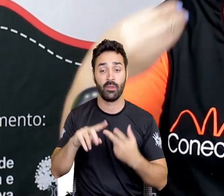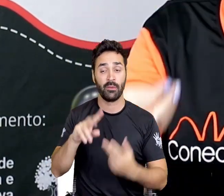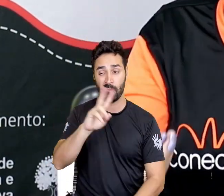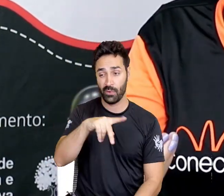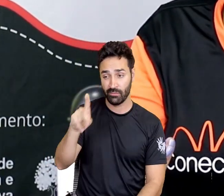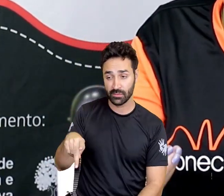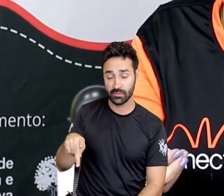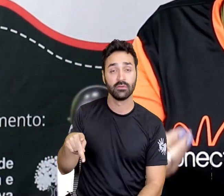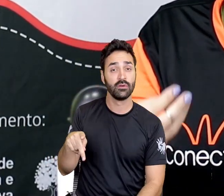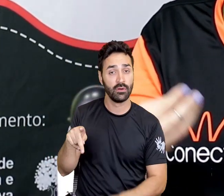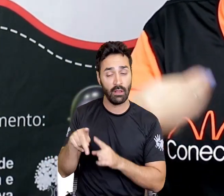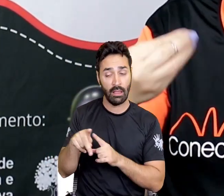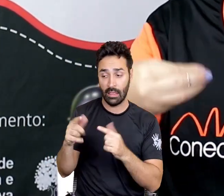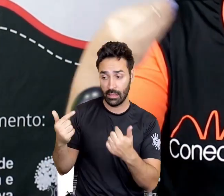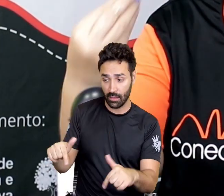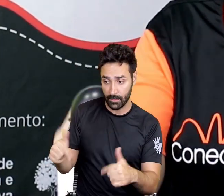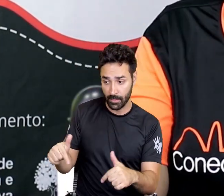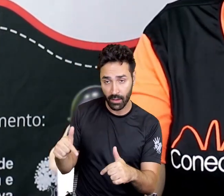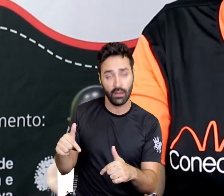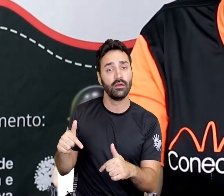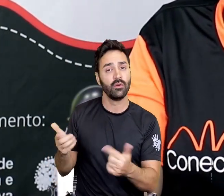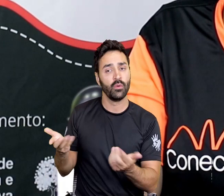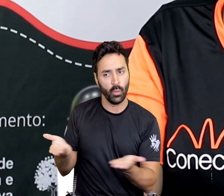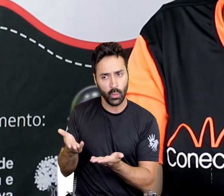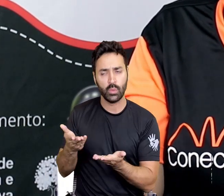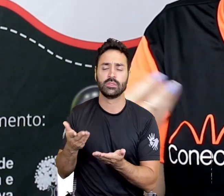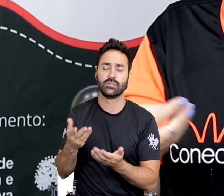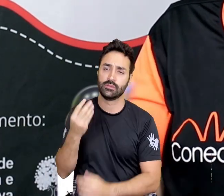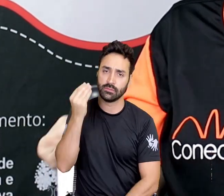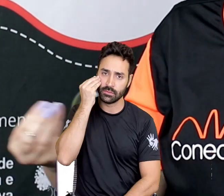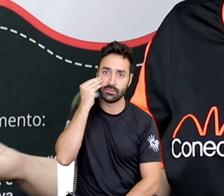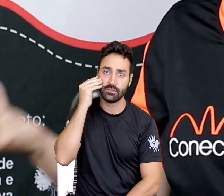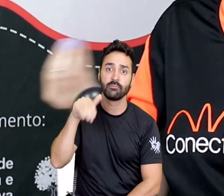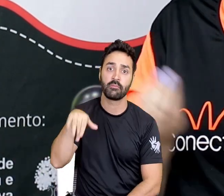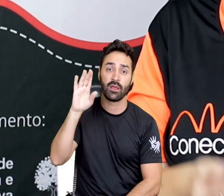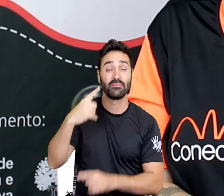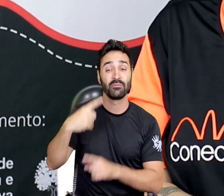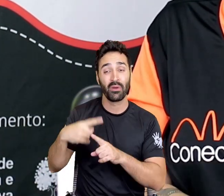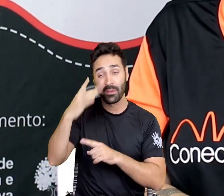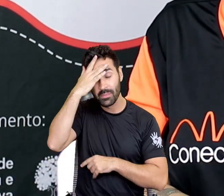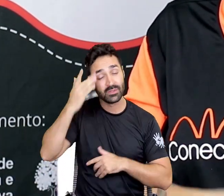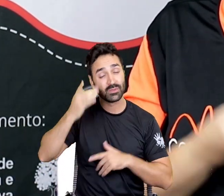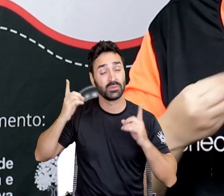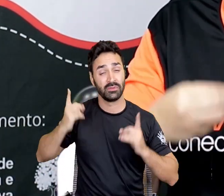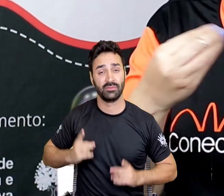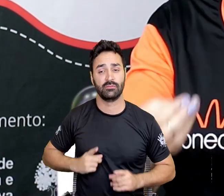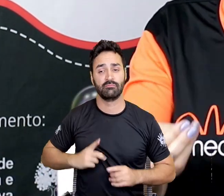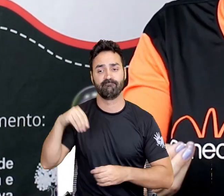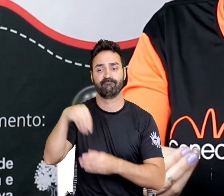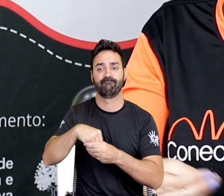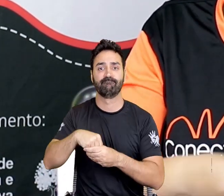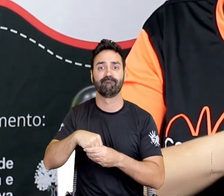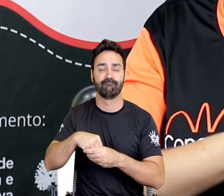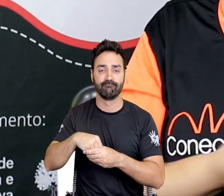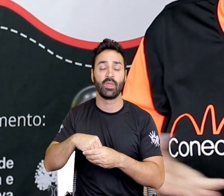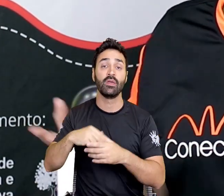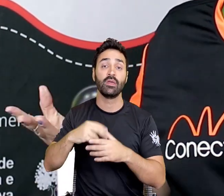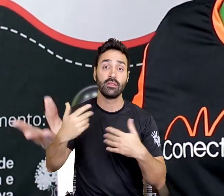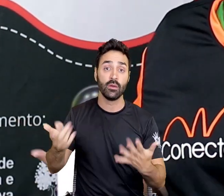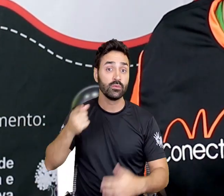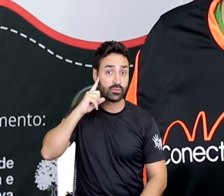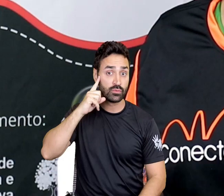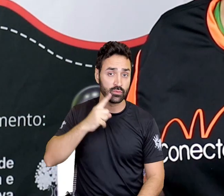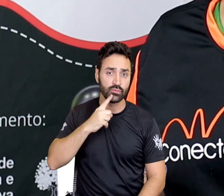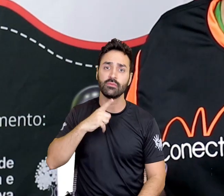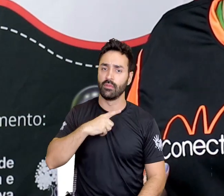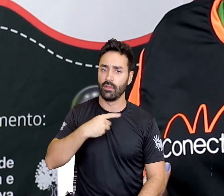hoje atuam têm buscado mais essa questão porque as pessoas com deficiência têm se inserido. E o surdo, então, ele está em